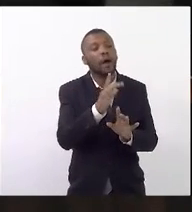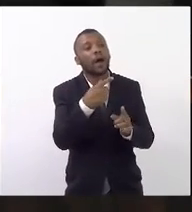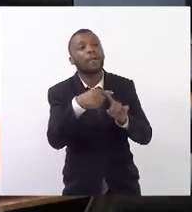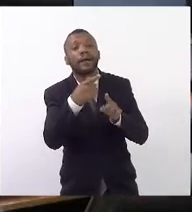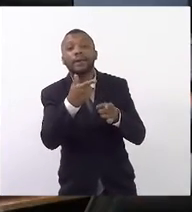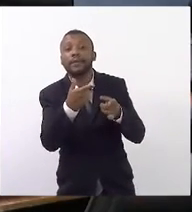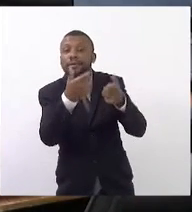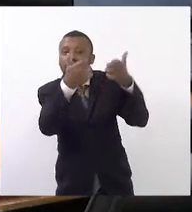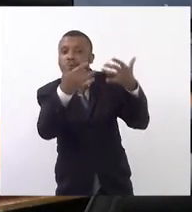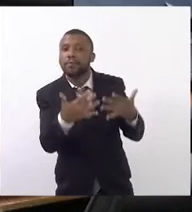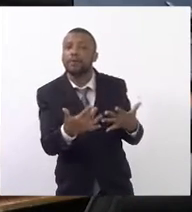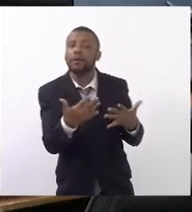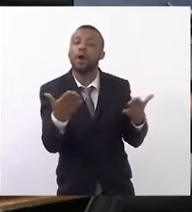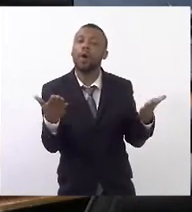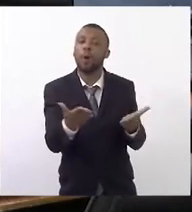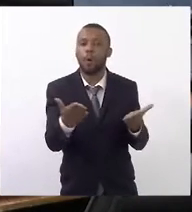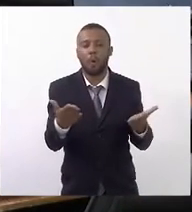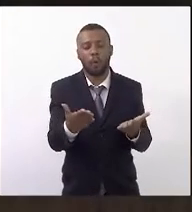é dia